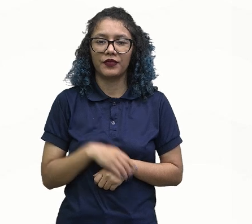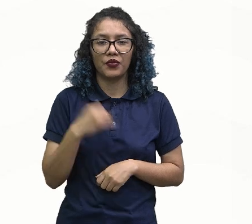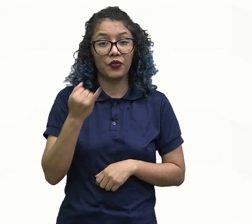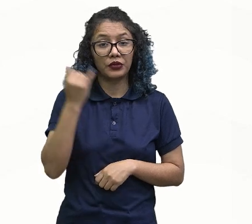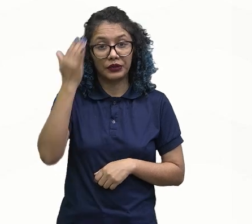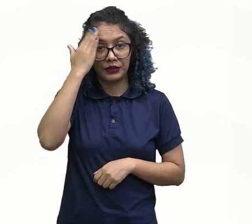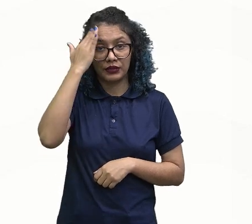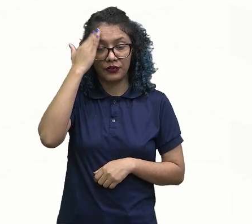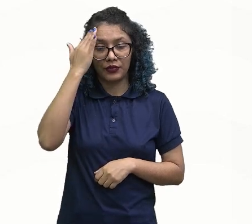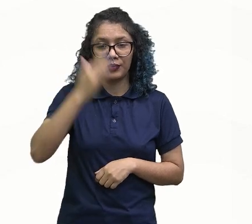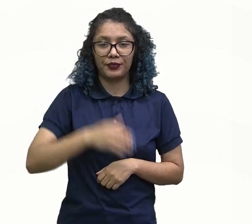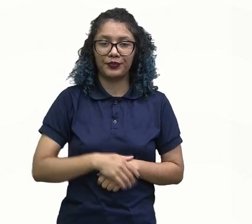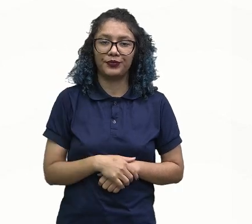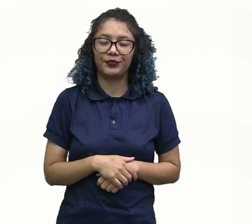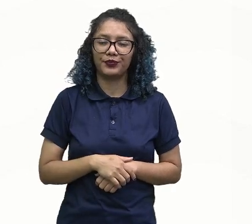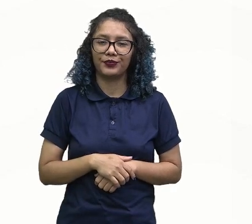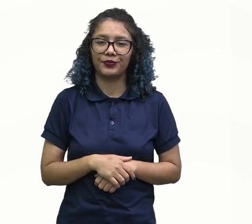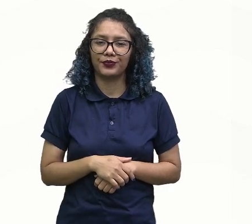entender isso.